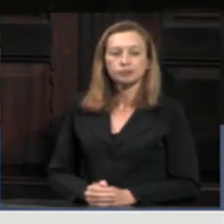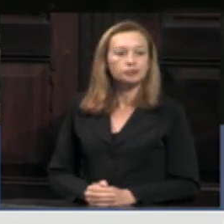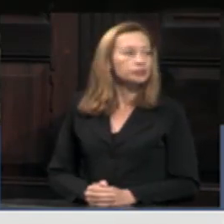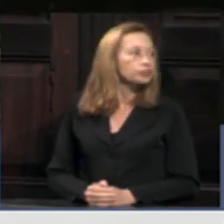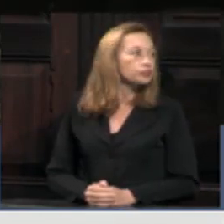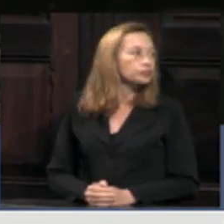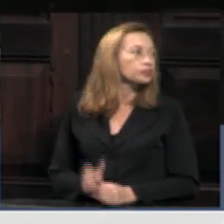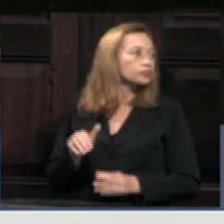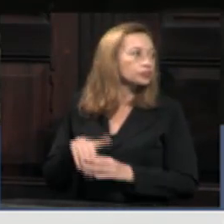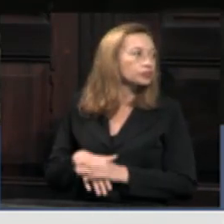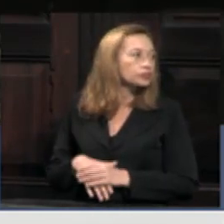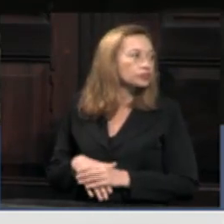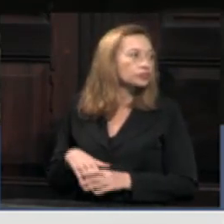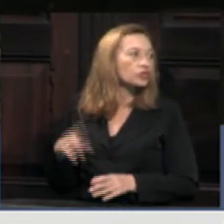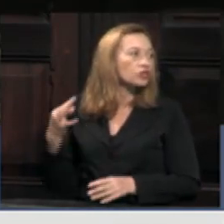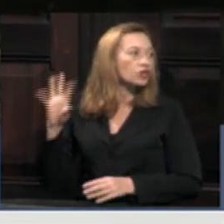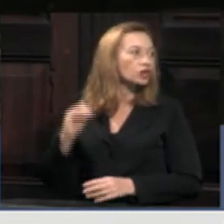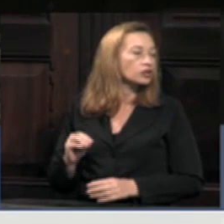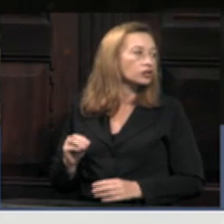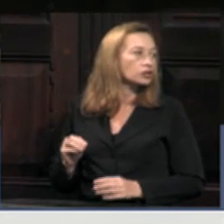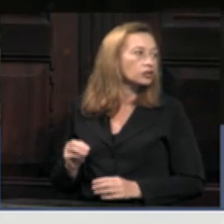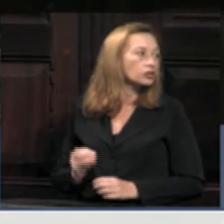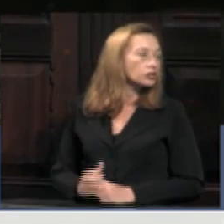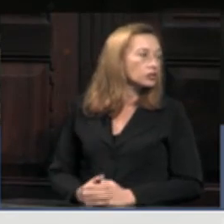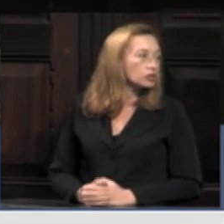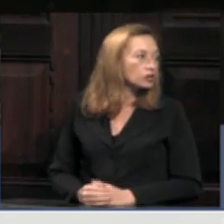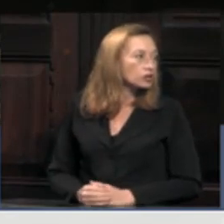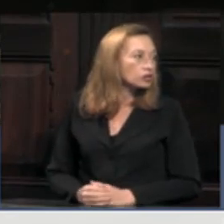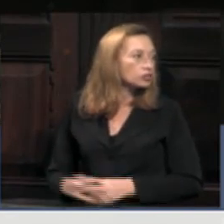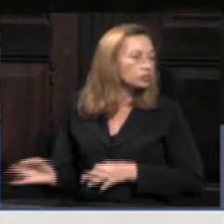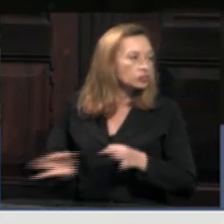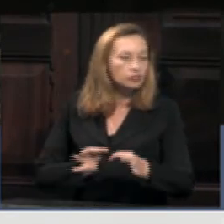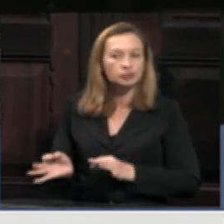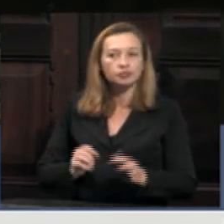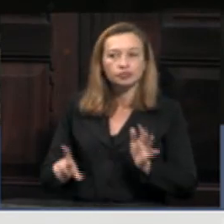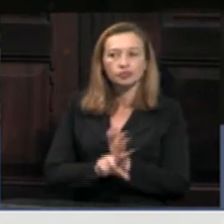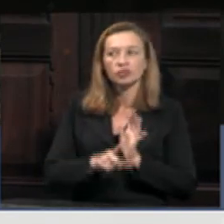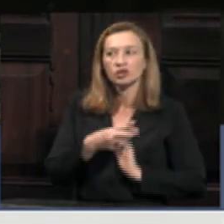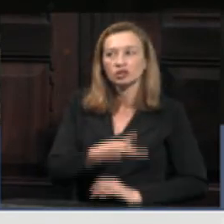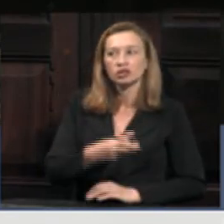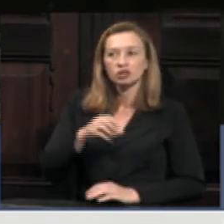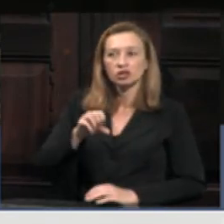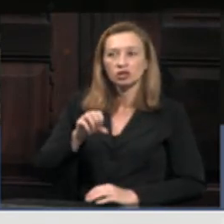Coloco em votação o veto parcial aposto ao projeto de lei